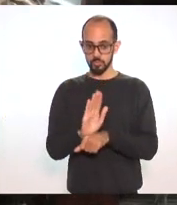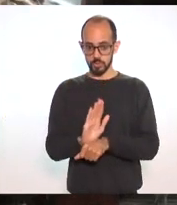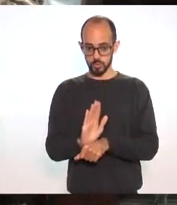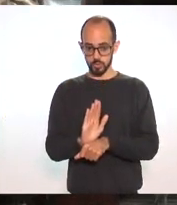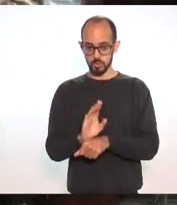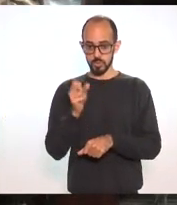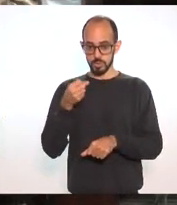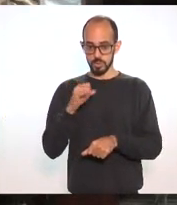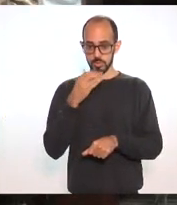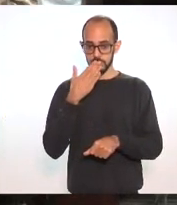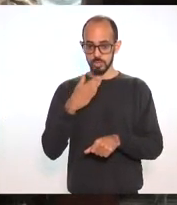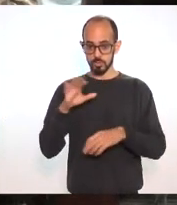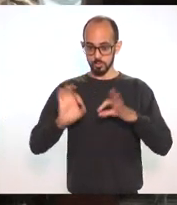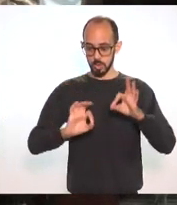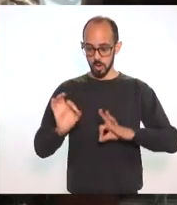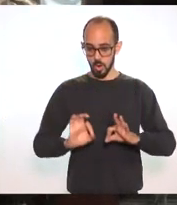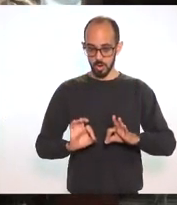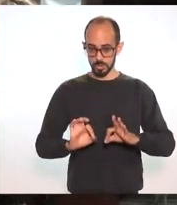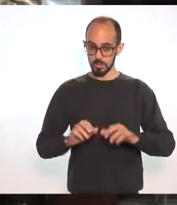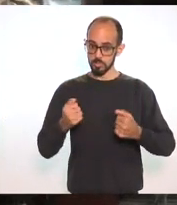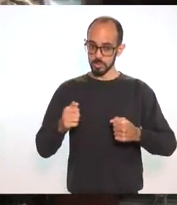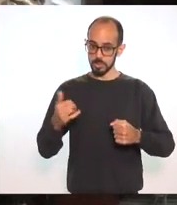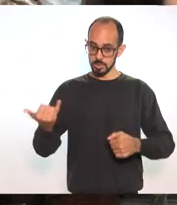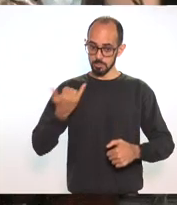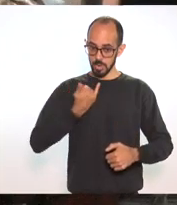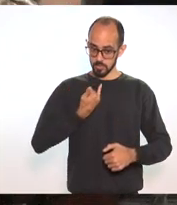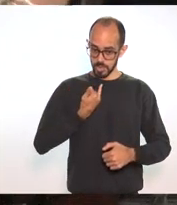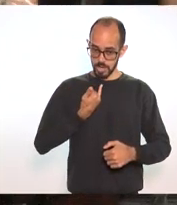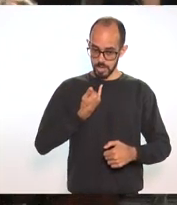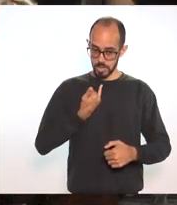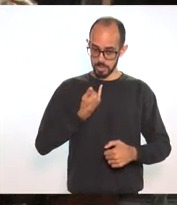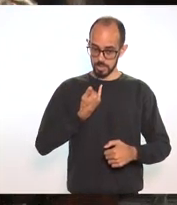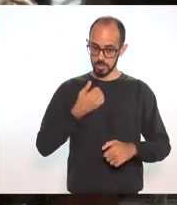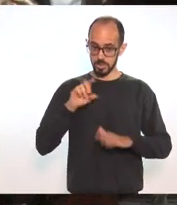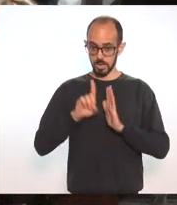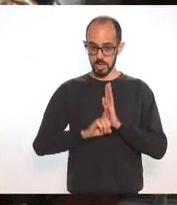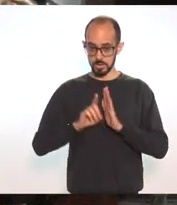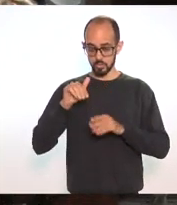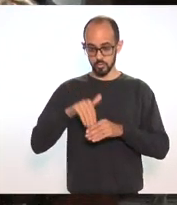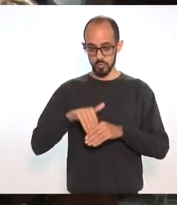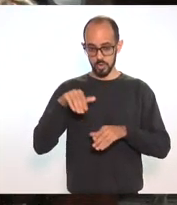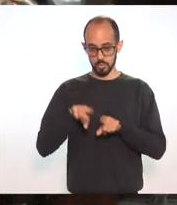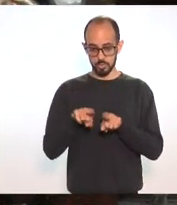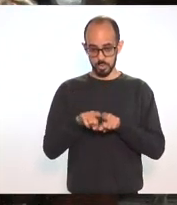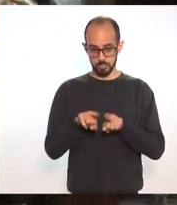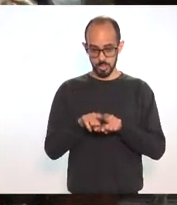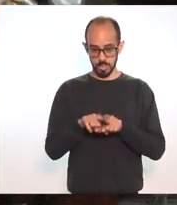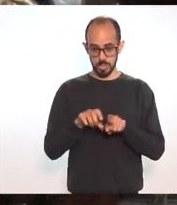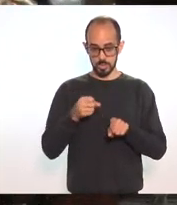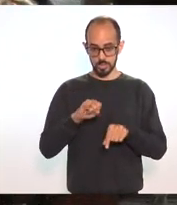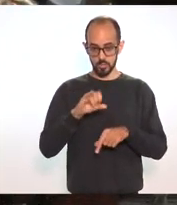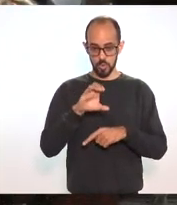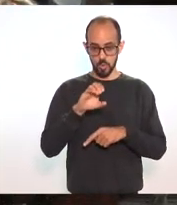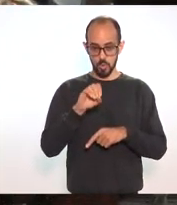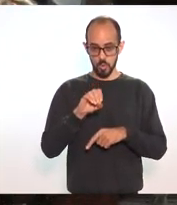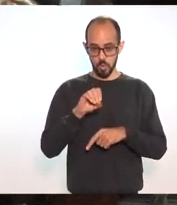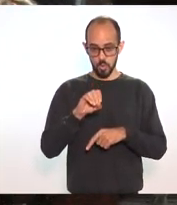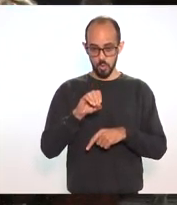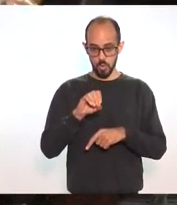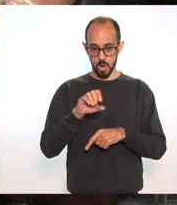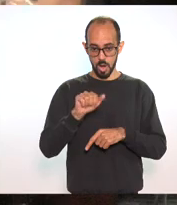pedir questão de ordem, pela ordem, tem que falar, declaração de voto. Quando é coautoria, o deputado só